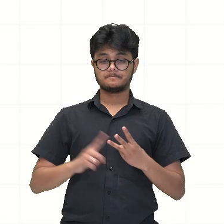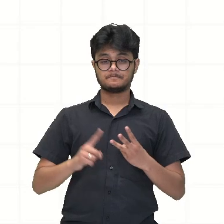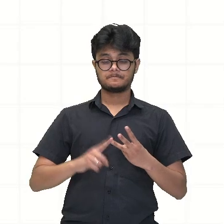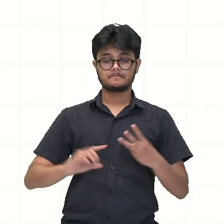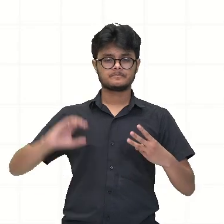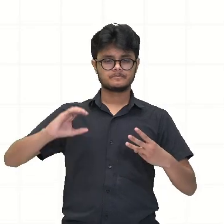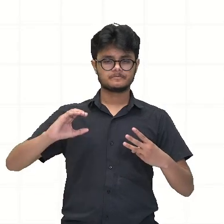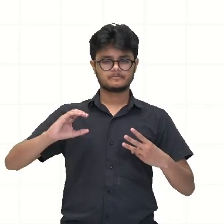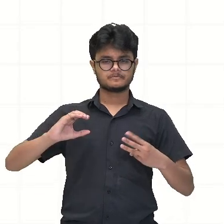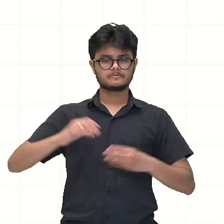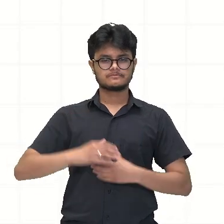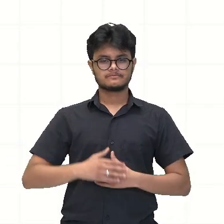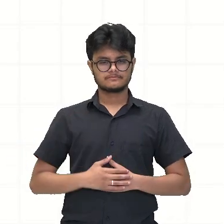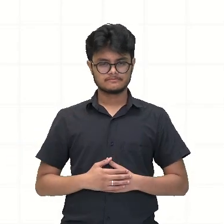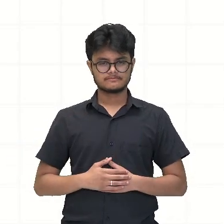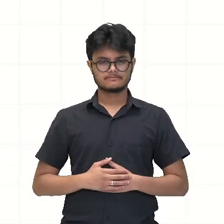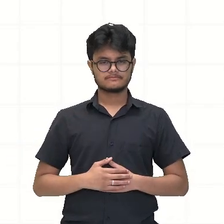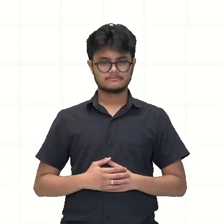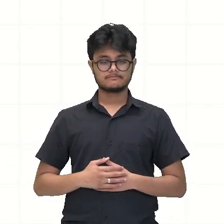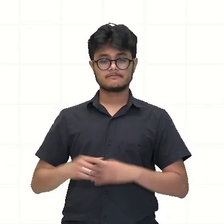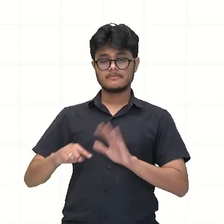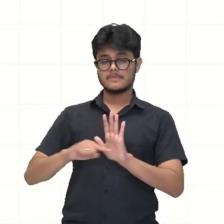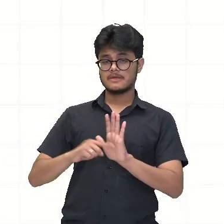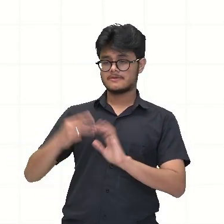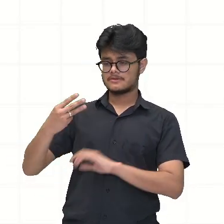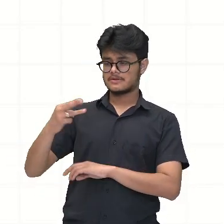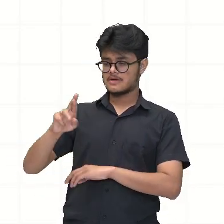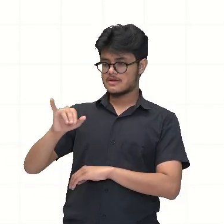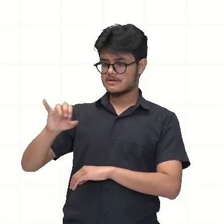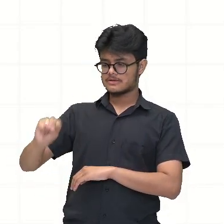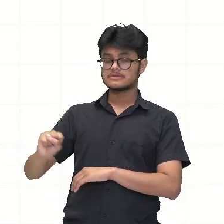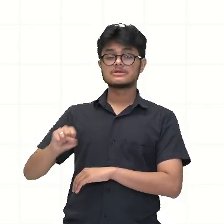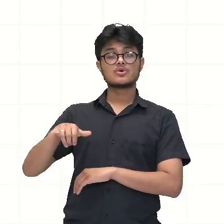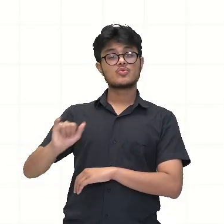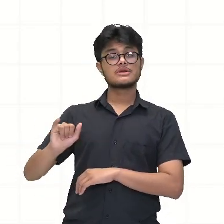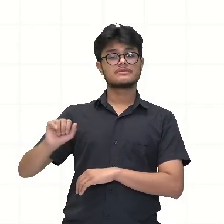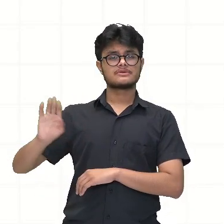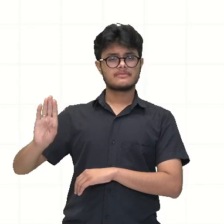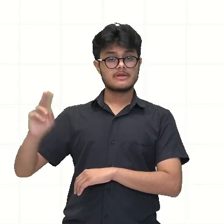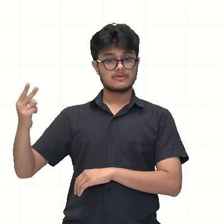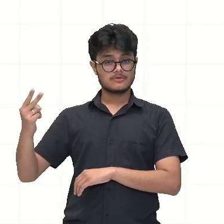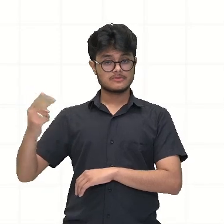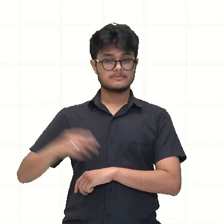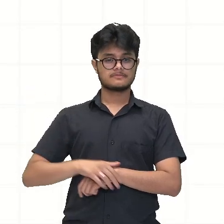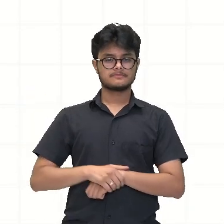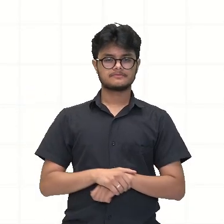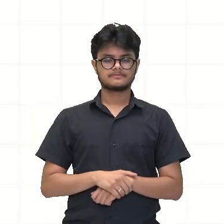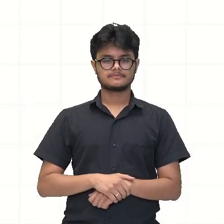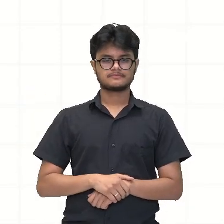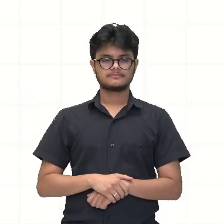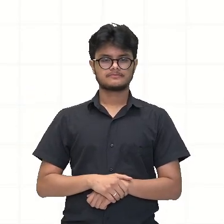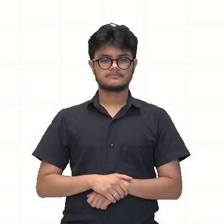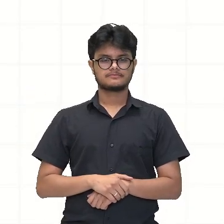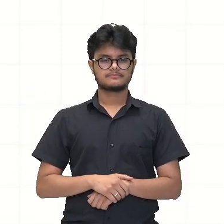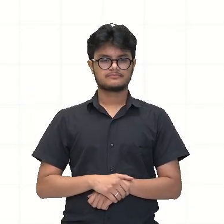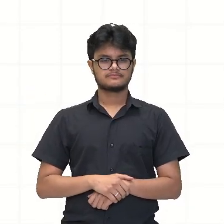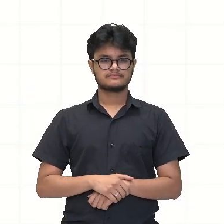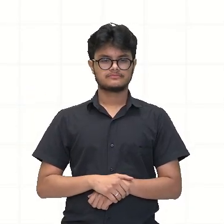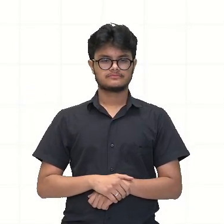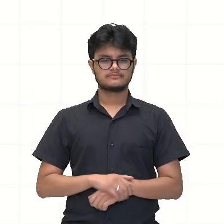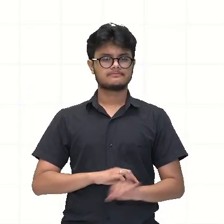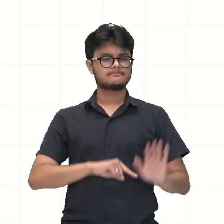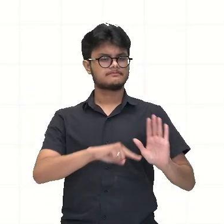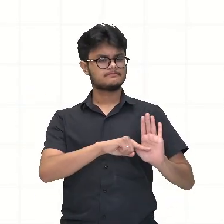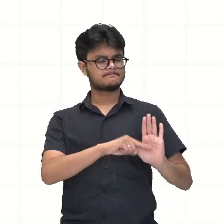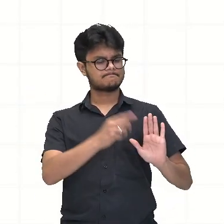a raiz da função é menos 3 e o coeficiente b vale 2. Olha lá, a raiz da função é menos